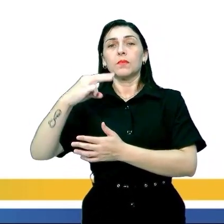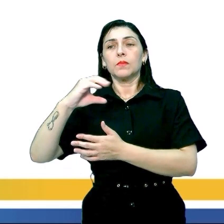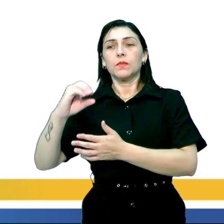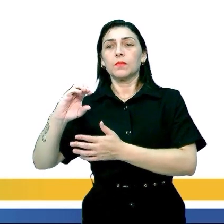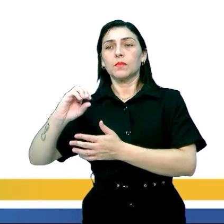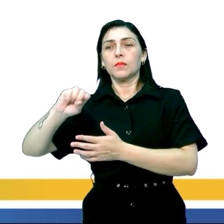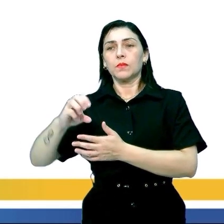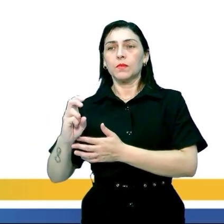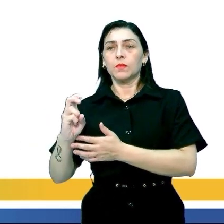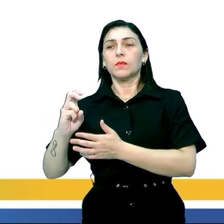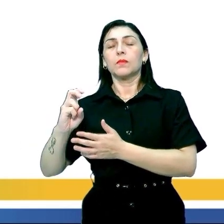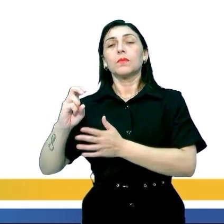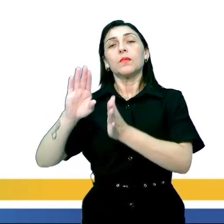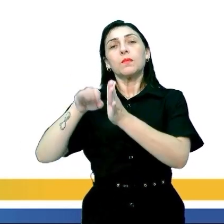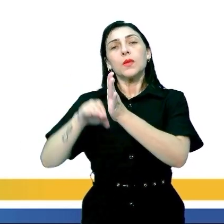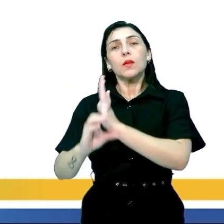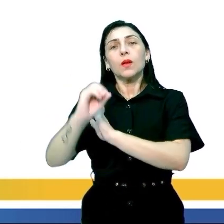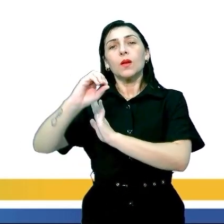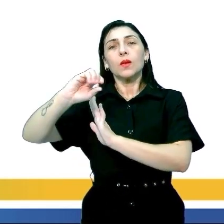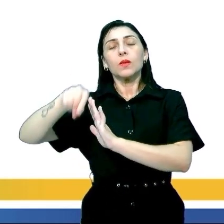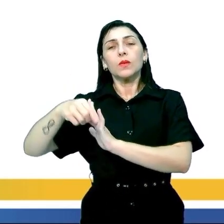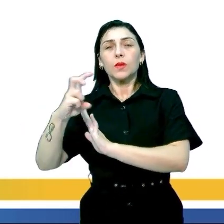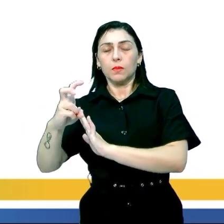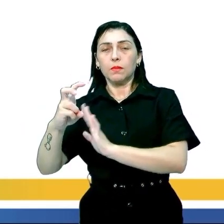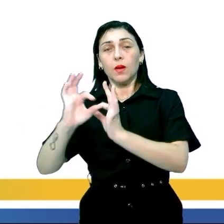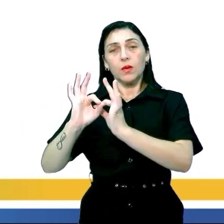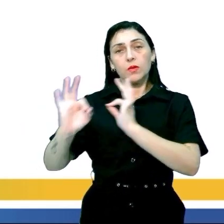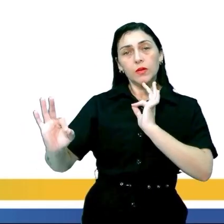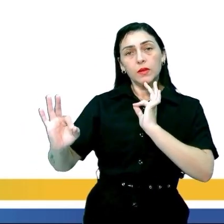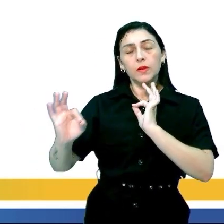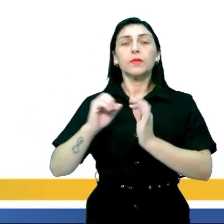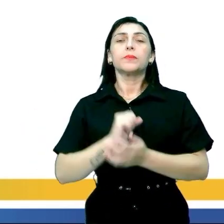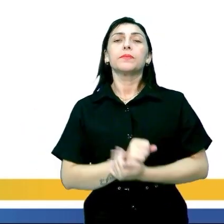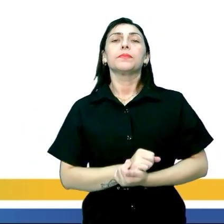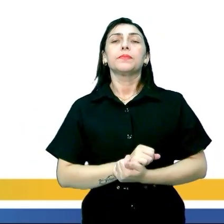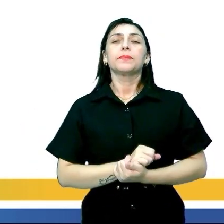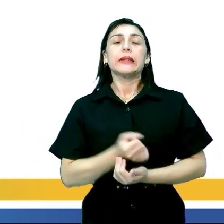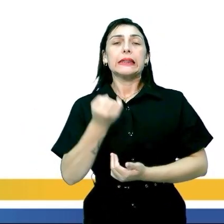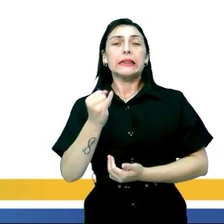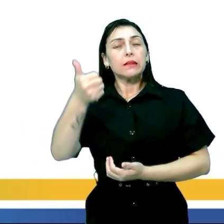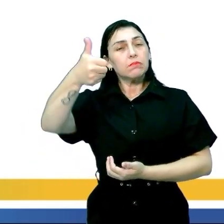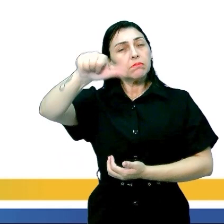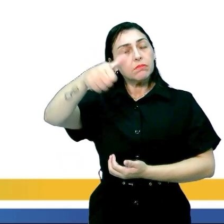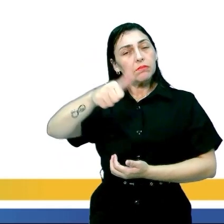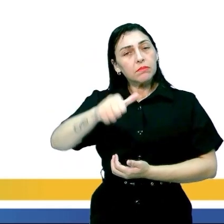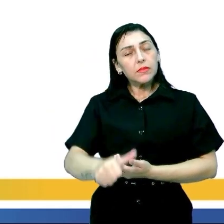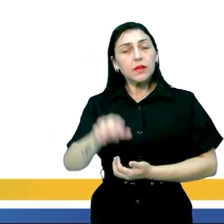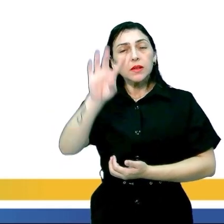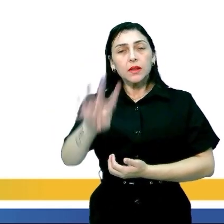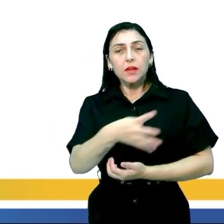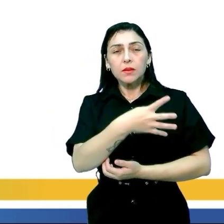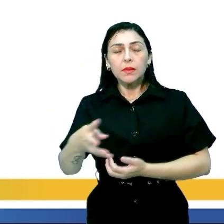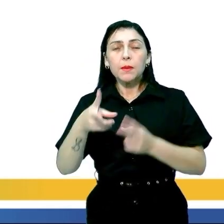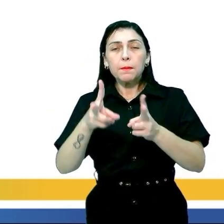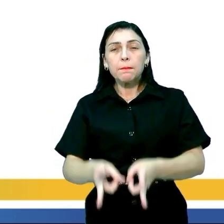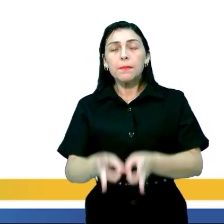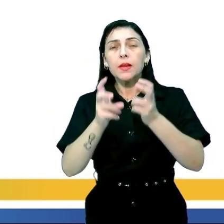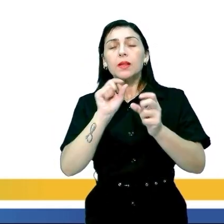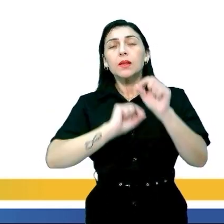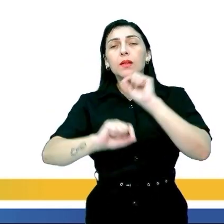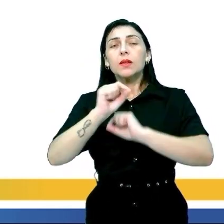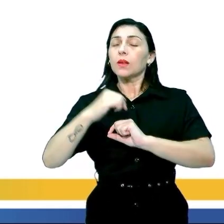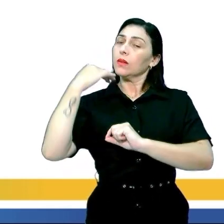1, meio e menor que meio. Então, essa é a distância. E se analisarmos aqui essa tabela, percebemos que